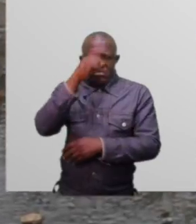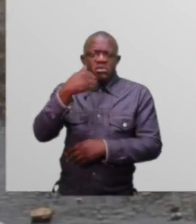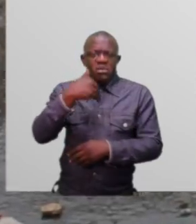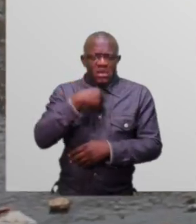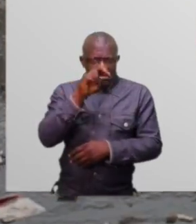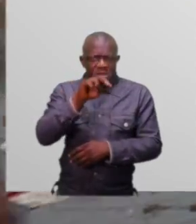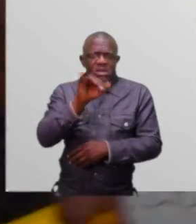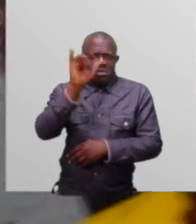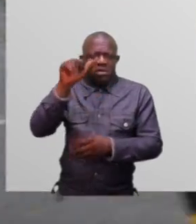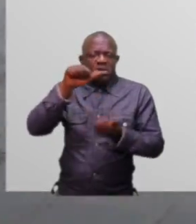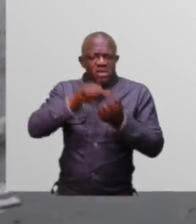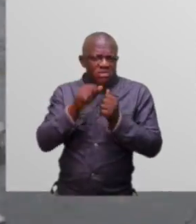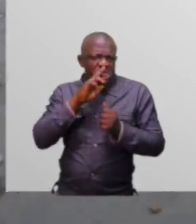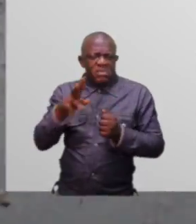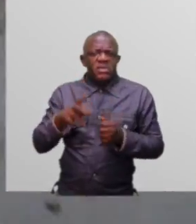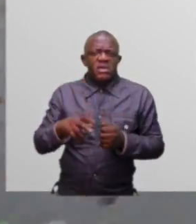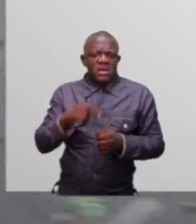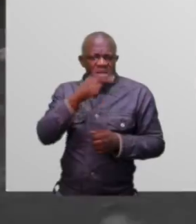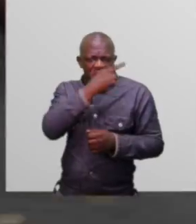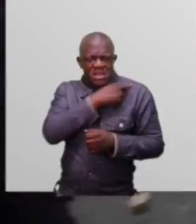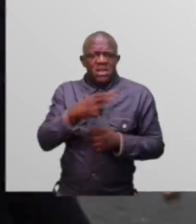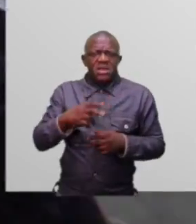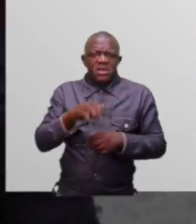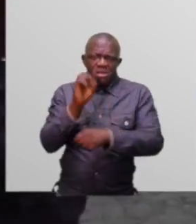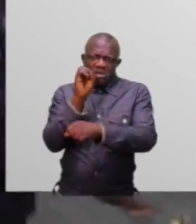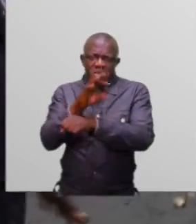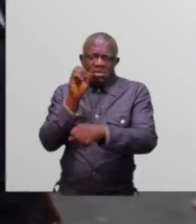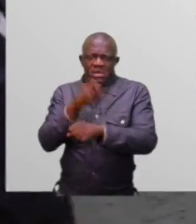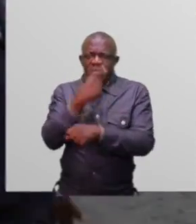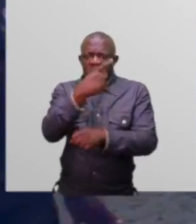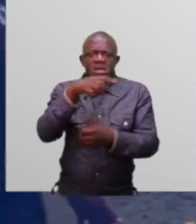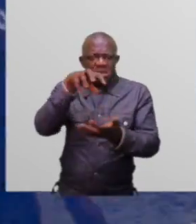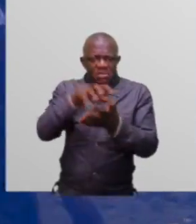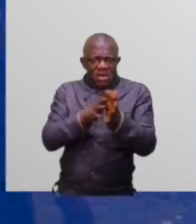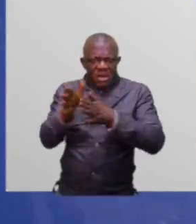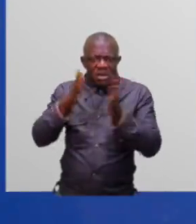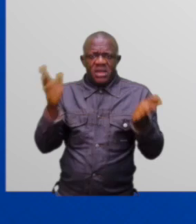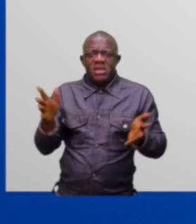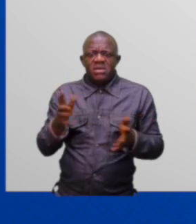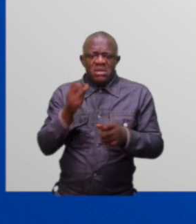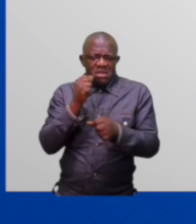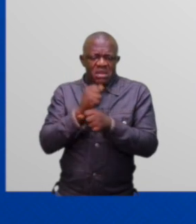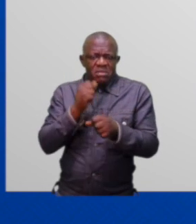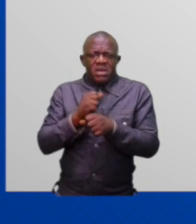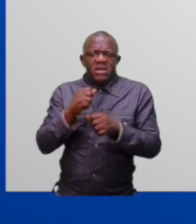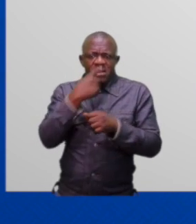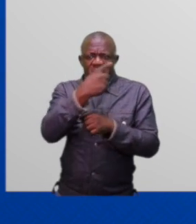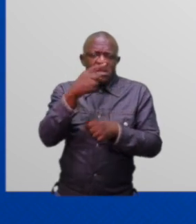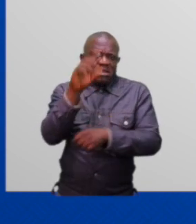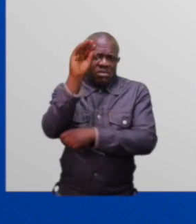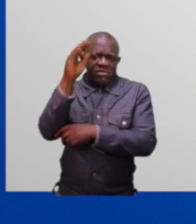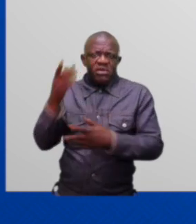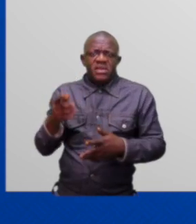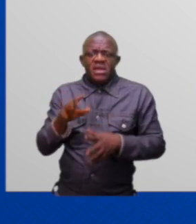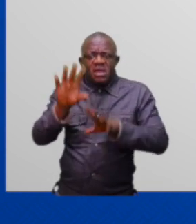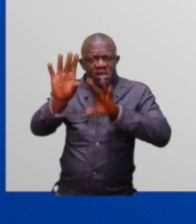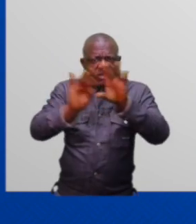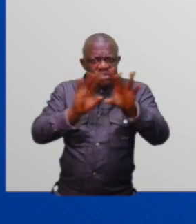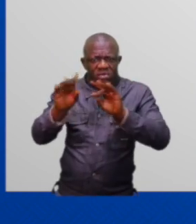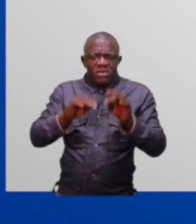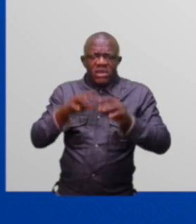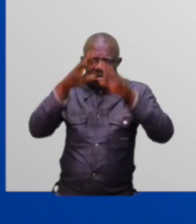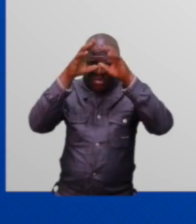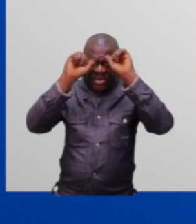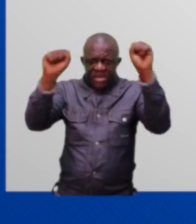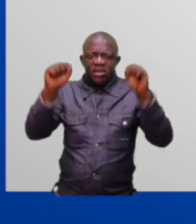para o Conselho Municipal, que terá poderes deliberativos ao nível do município, e escolher o Presidente